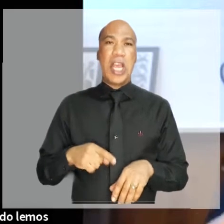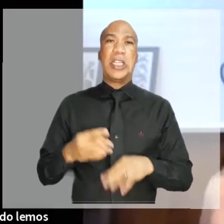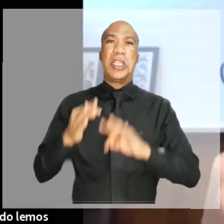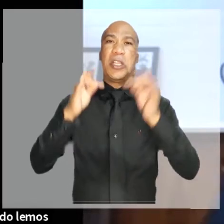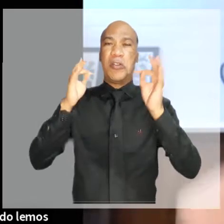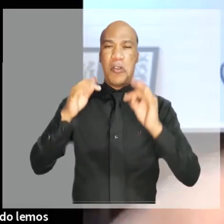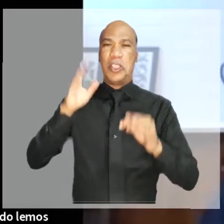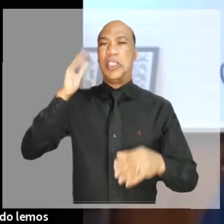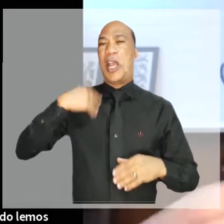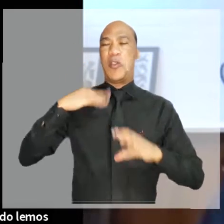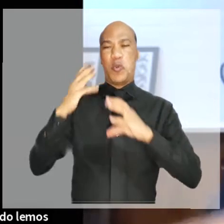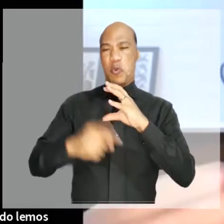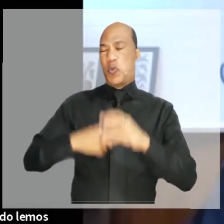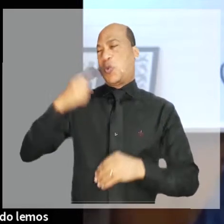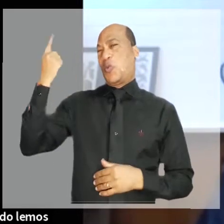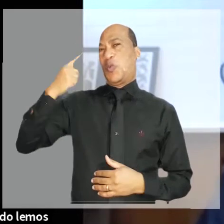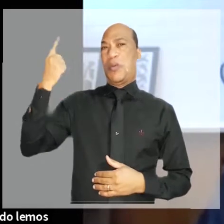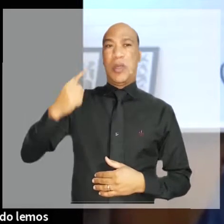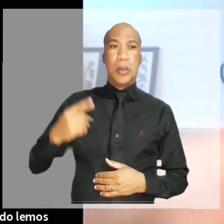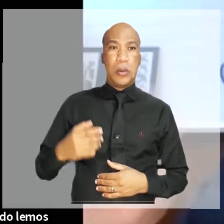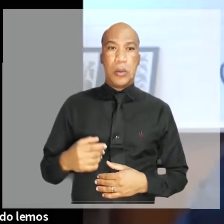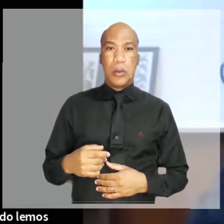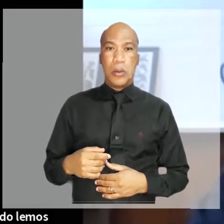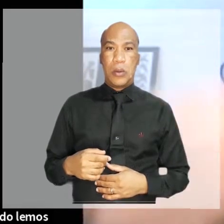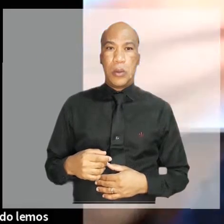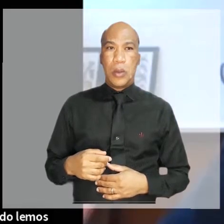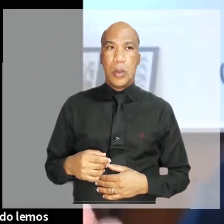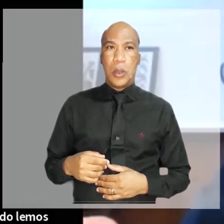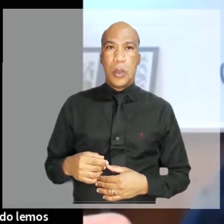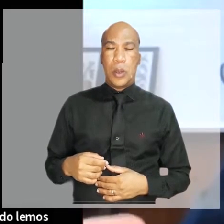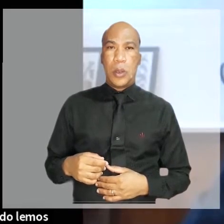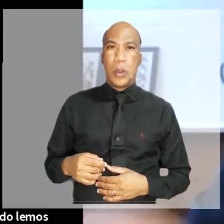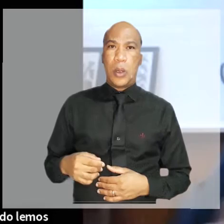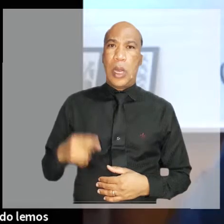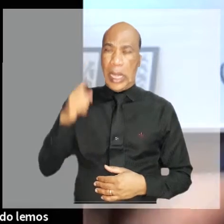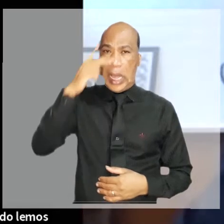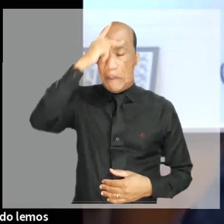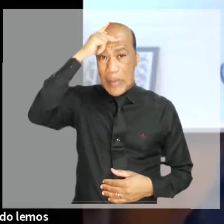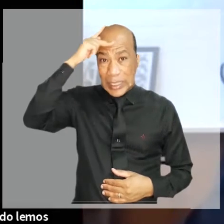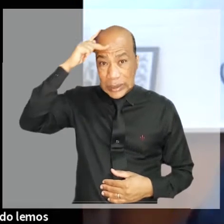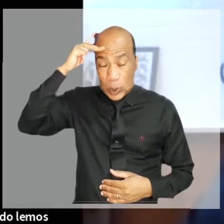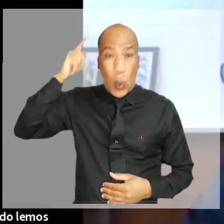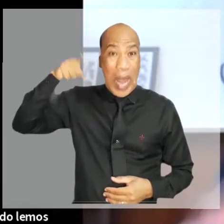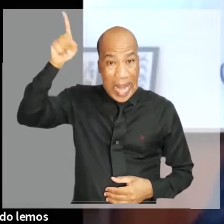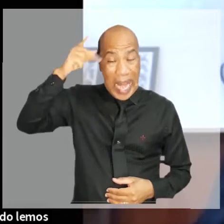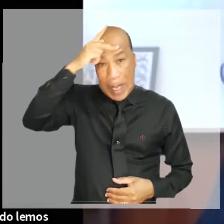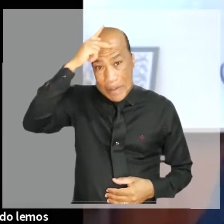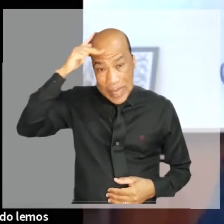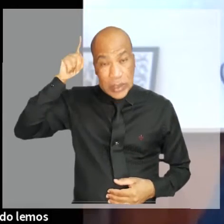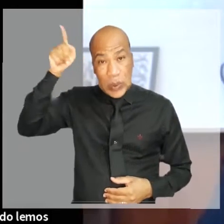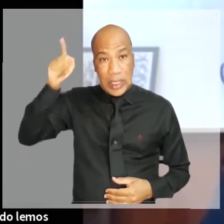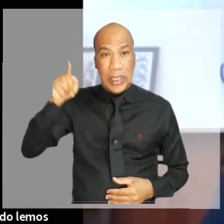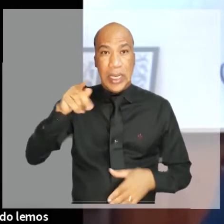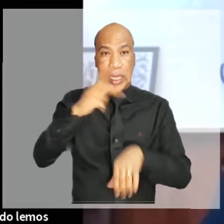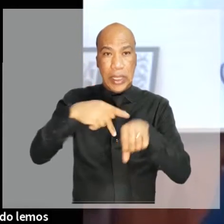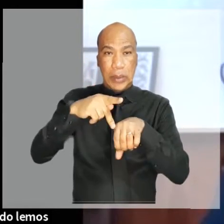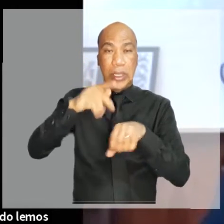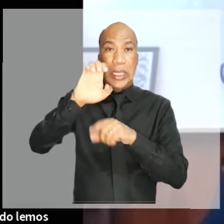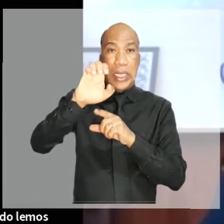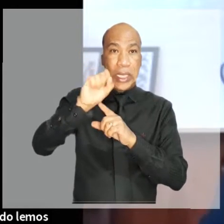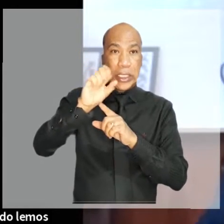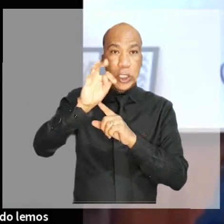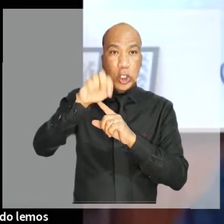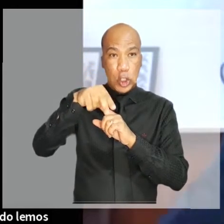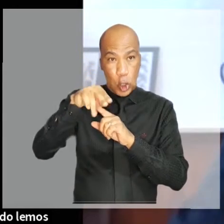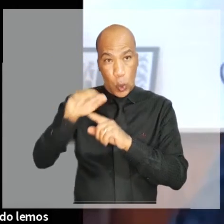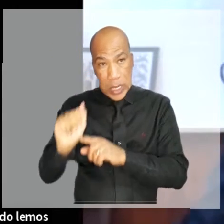tempo, não precisa ir até o poder público, até uma repartição pública, para nada. Ele faz tudo pela internet.